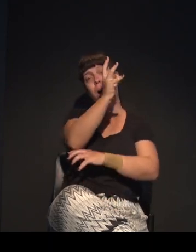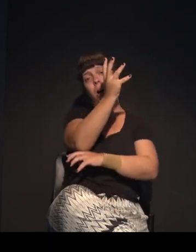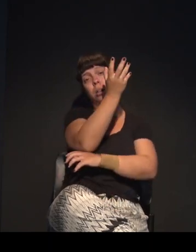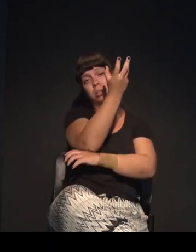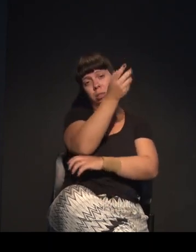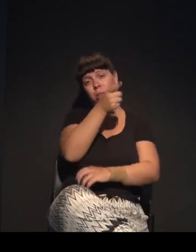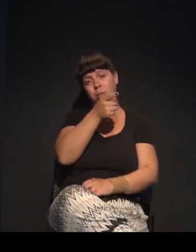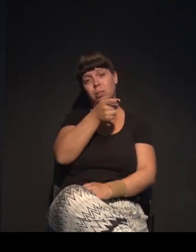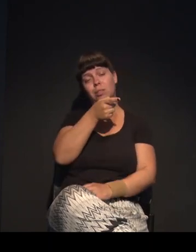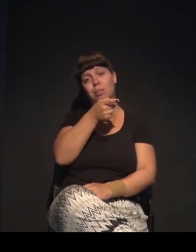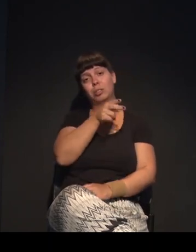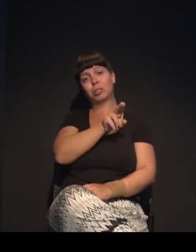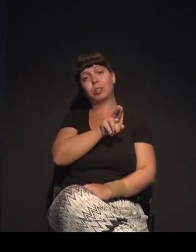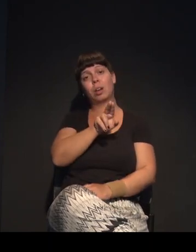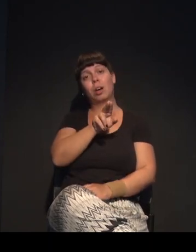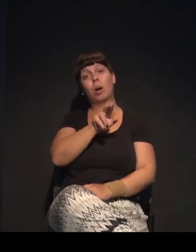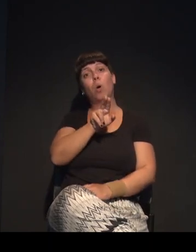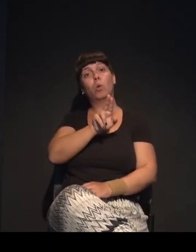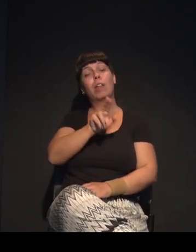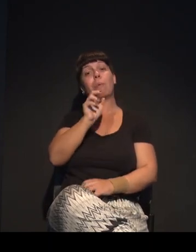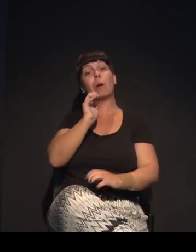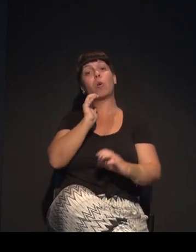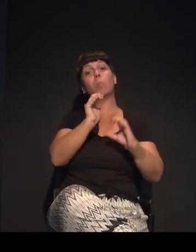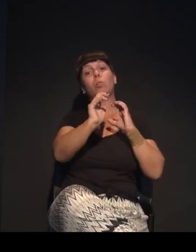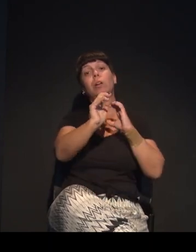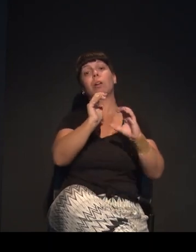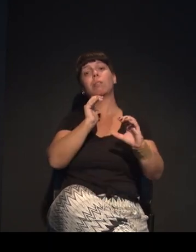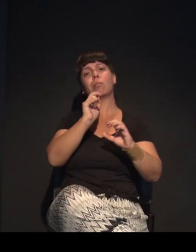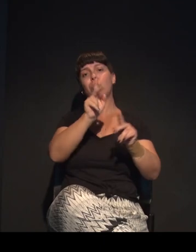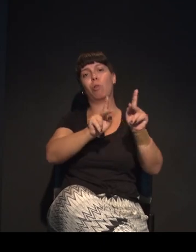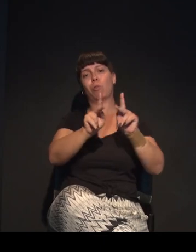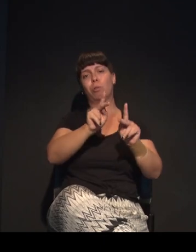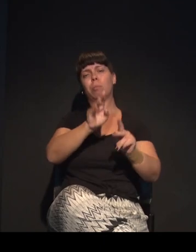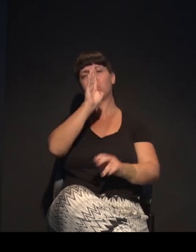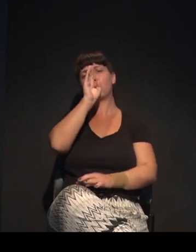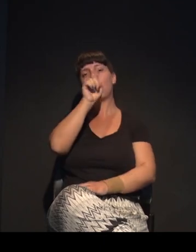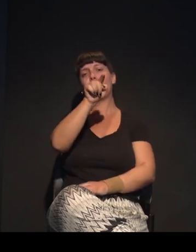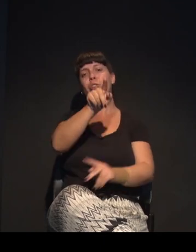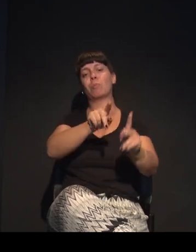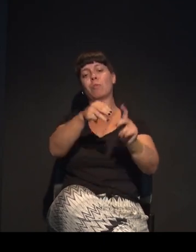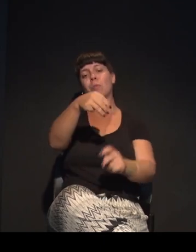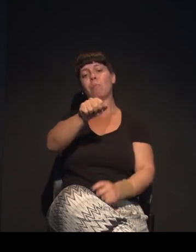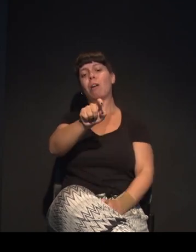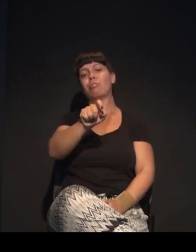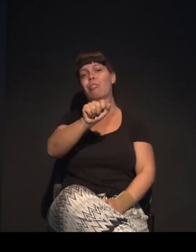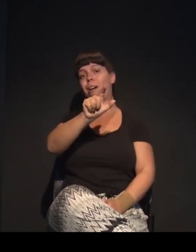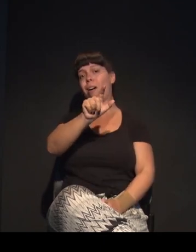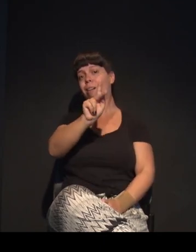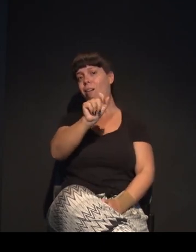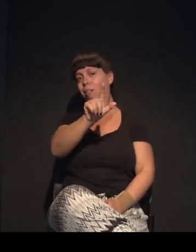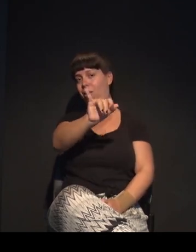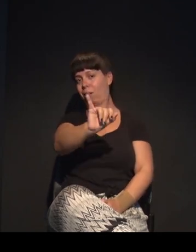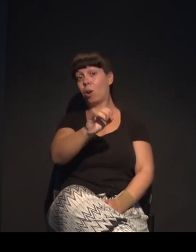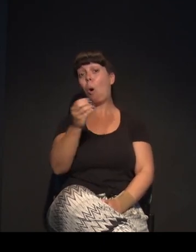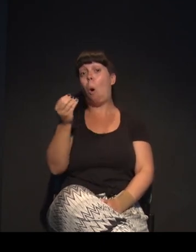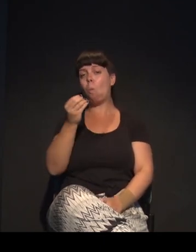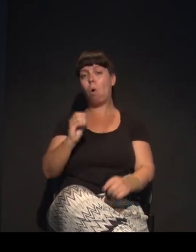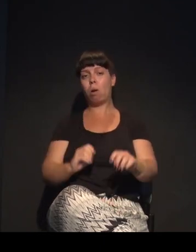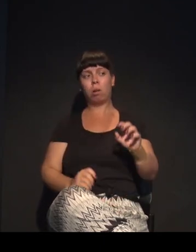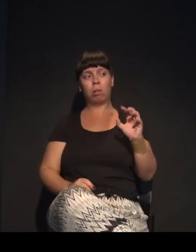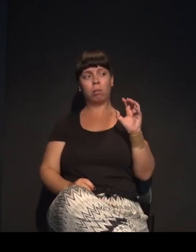é usava para a comunicação com outros povos principalmente com o povo maxacali e aí a gente batia no